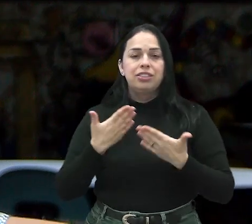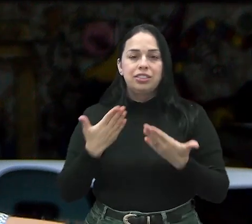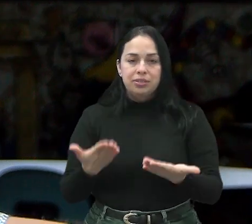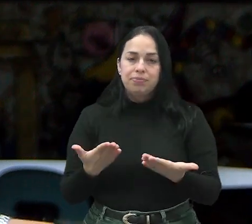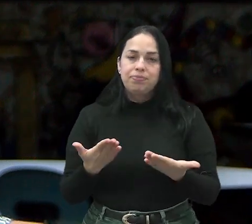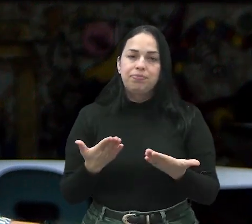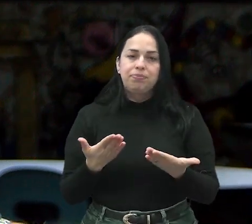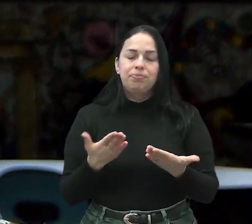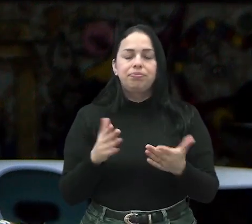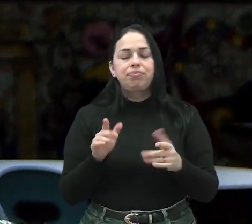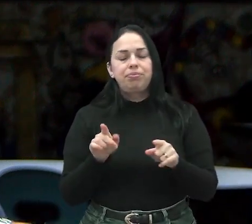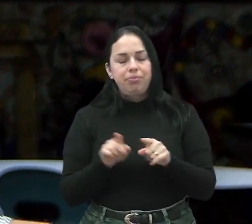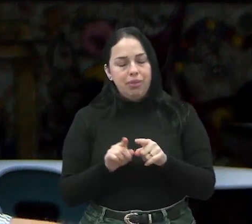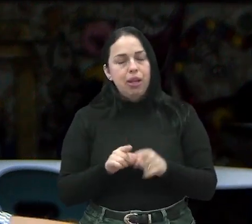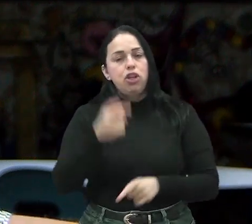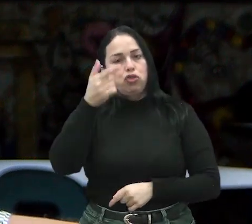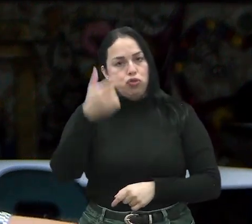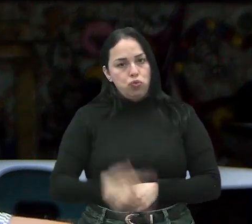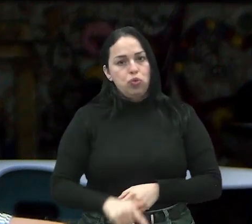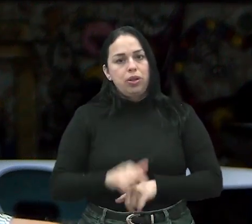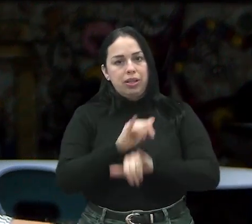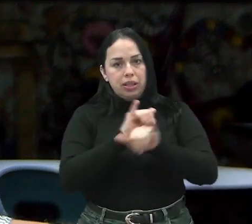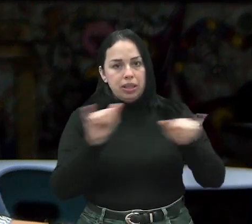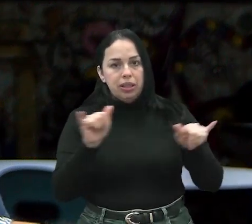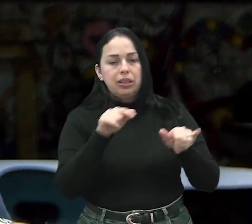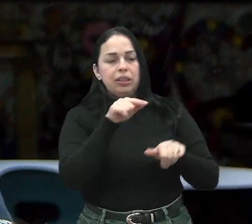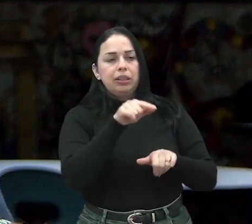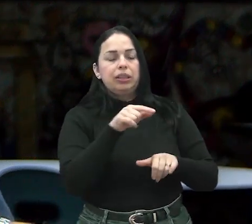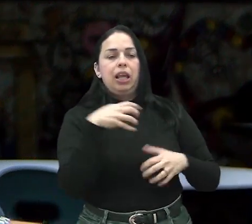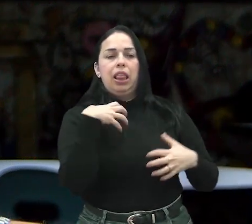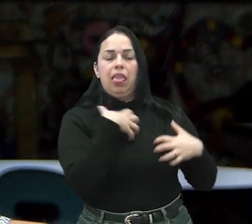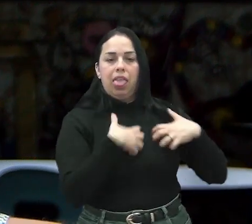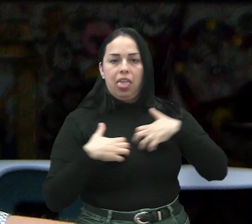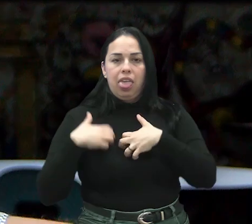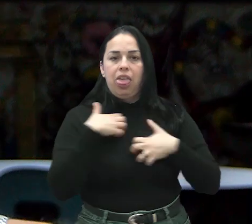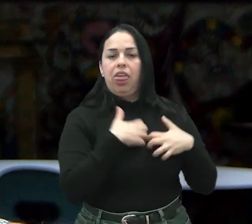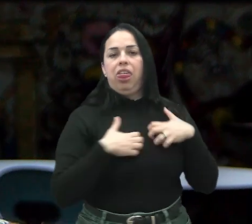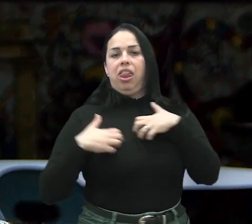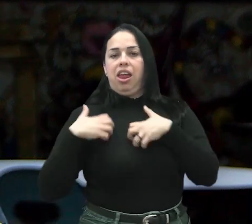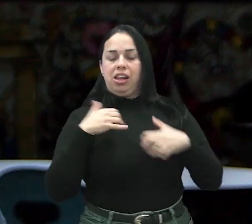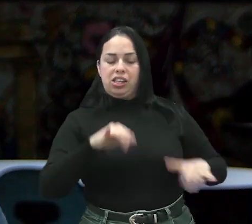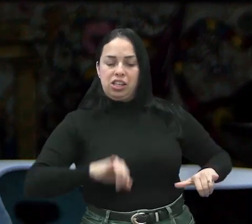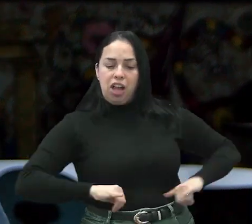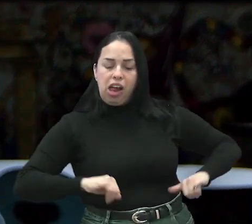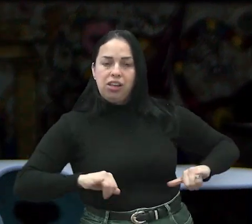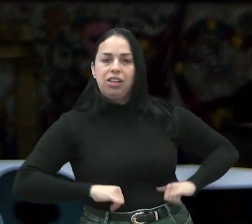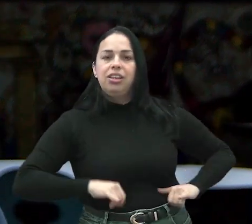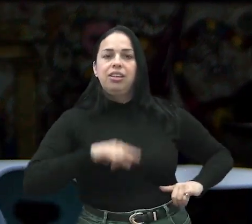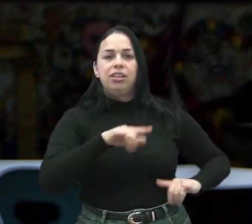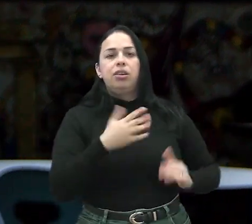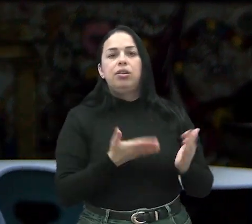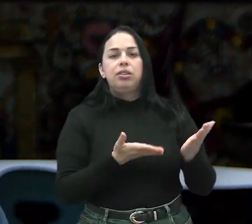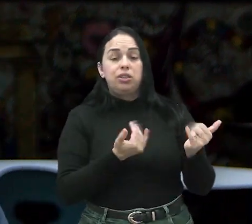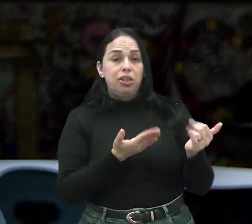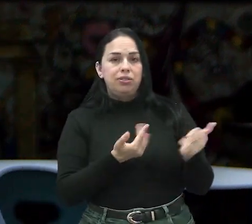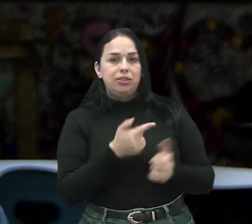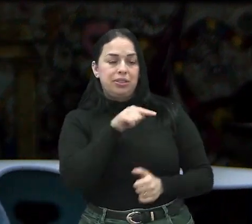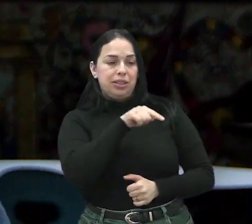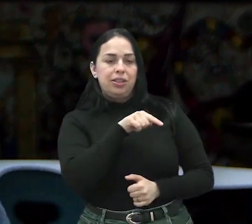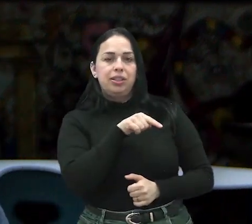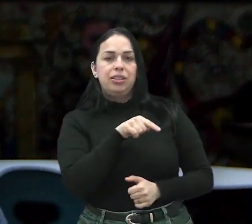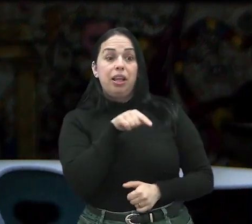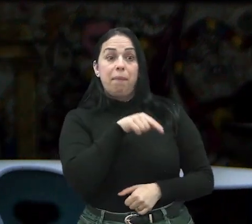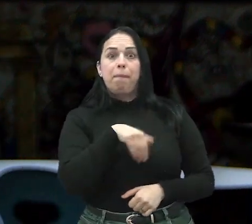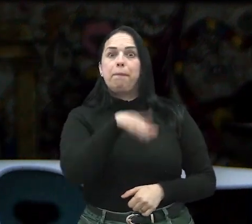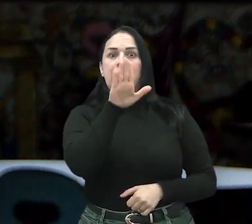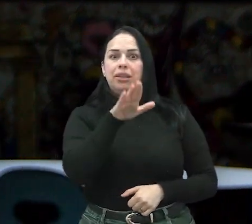controles inibitórios, né? Volto a dizer a questão do sofrimento, da angústia. Os jovens, a gente está passando